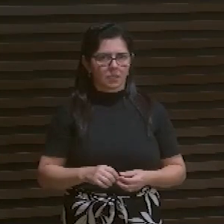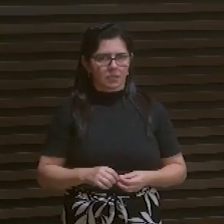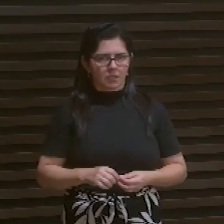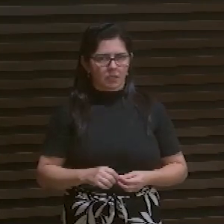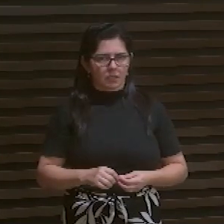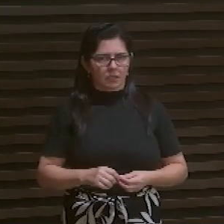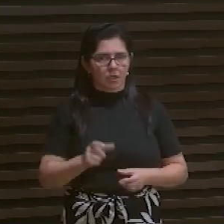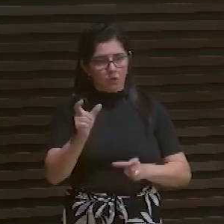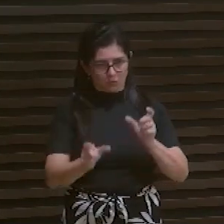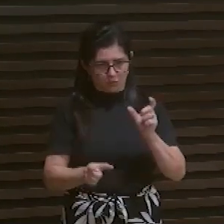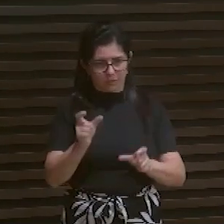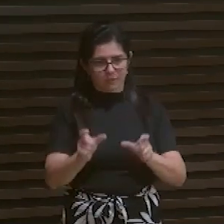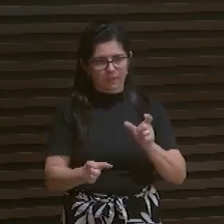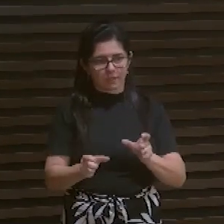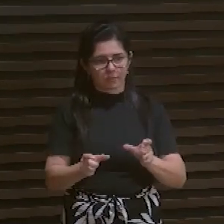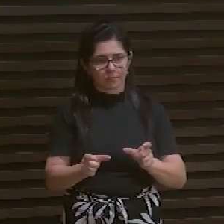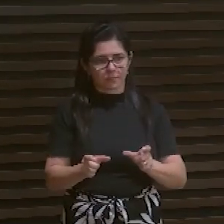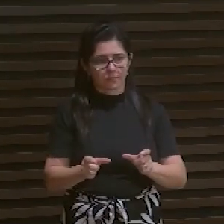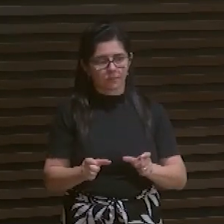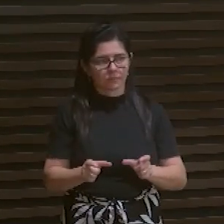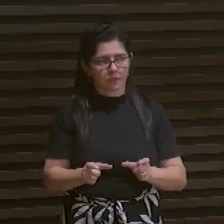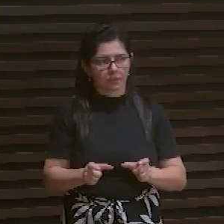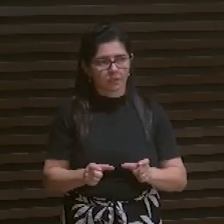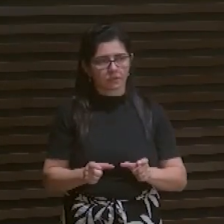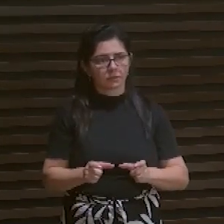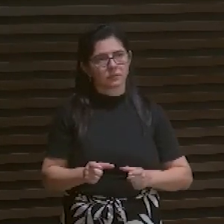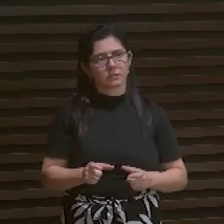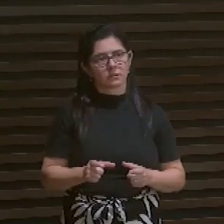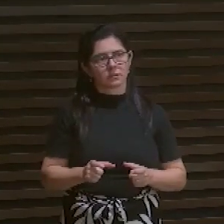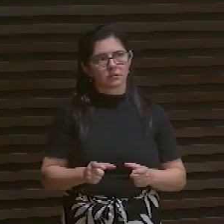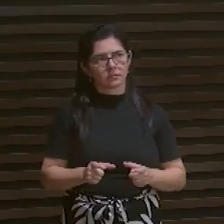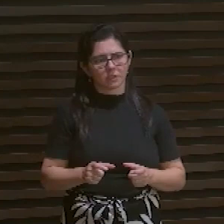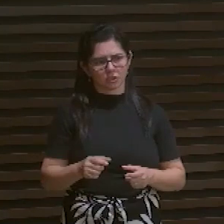homens são jogados de um lado para o outro. Em ventos de doutrina.